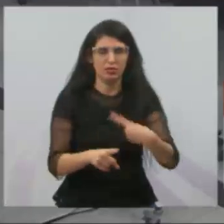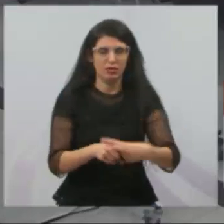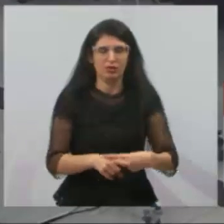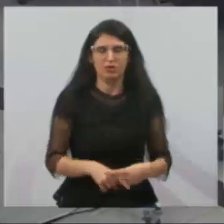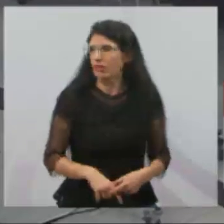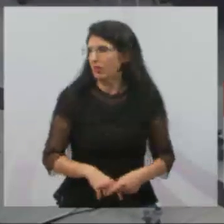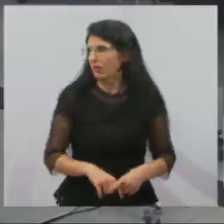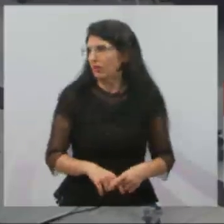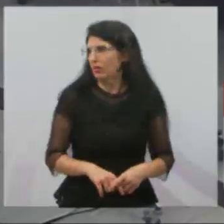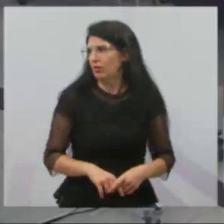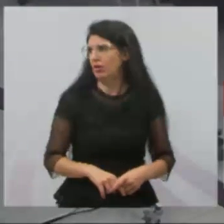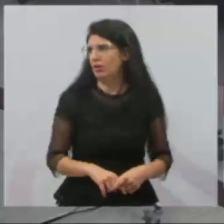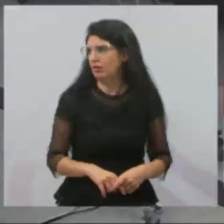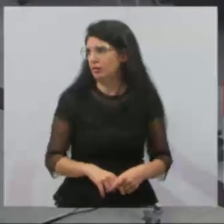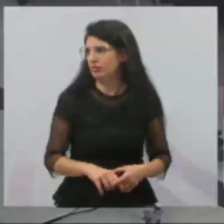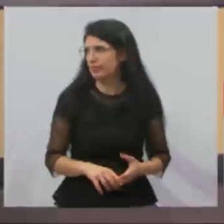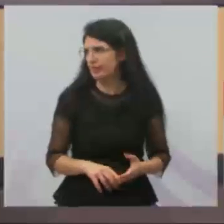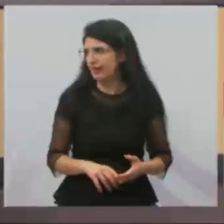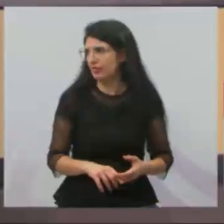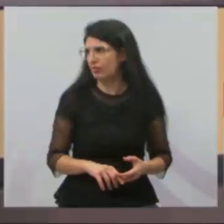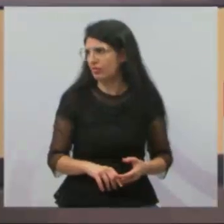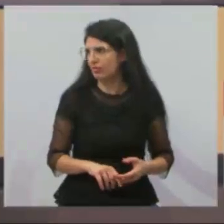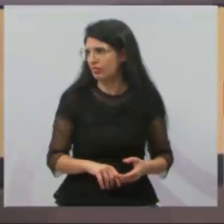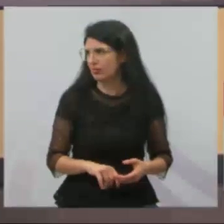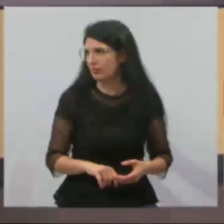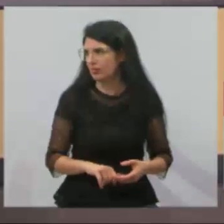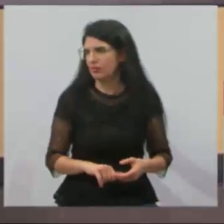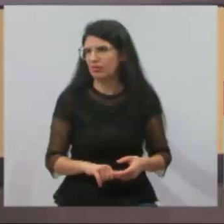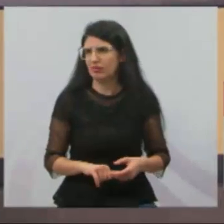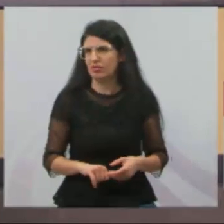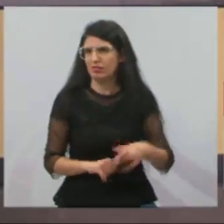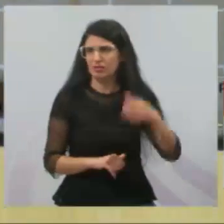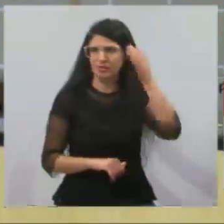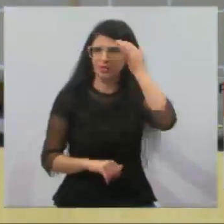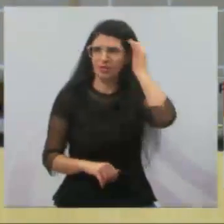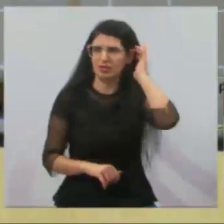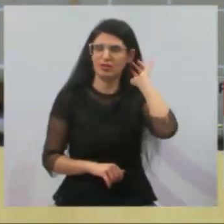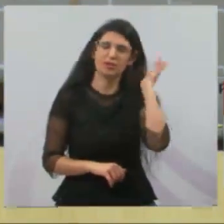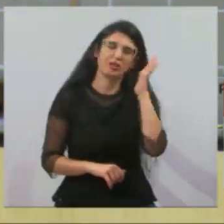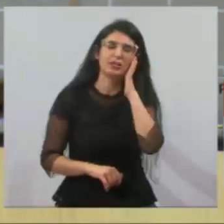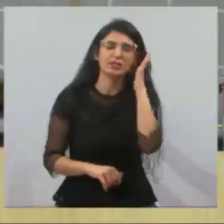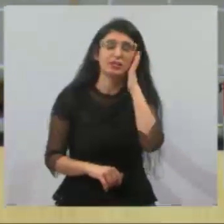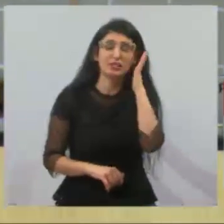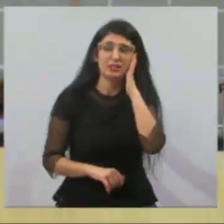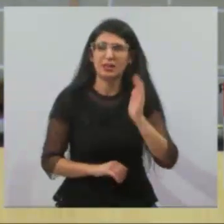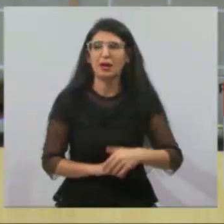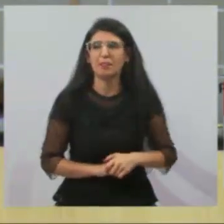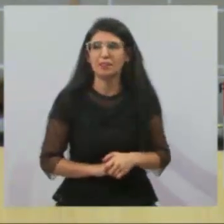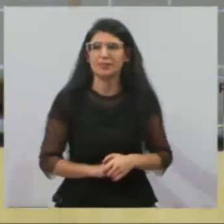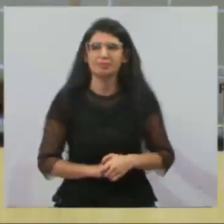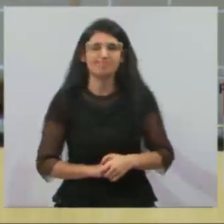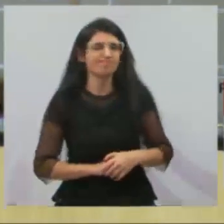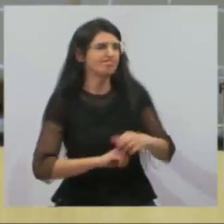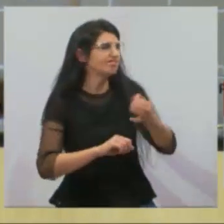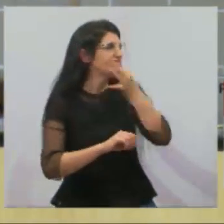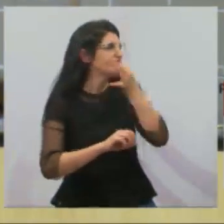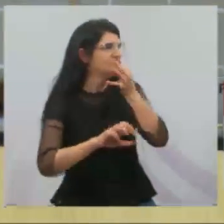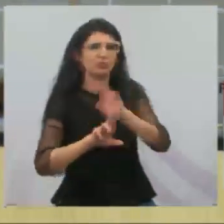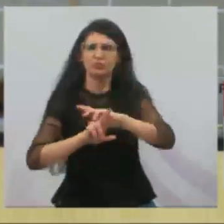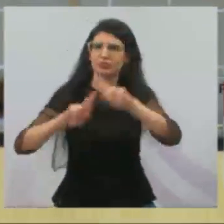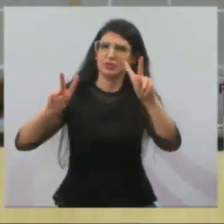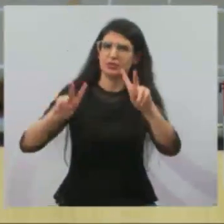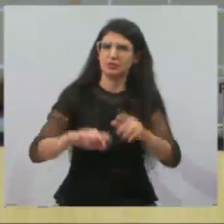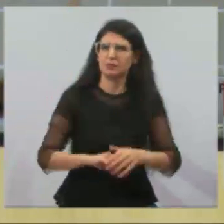gente sabe que vários setores ganharam referências, alguns não, mas a